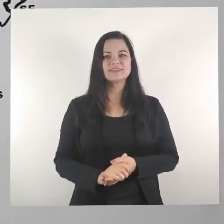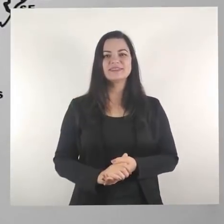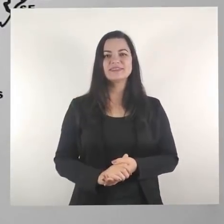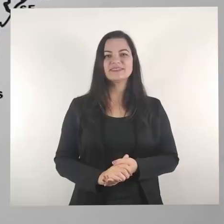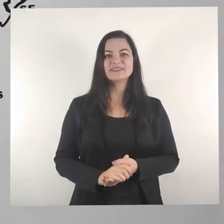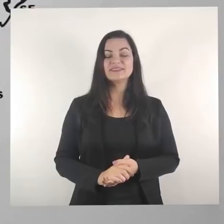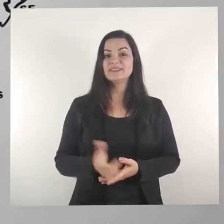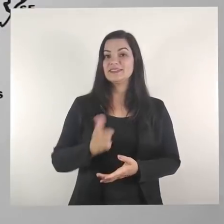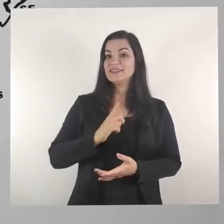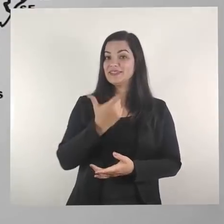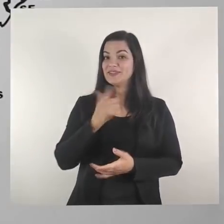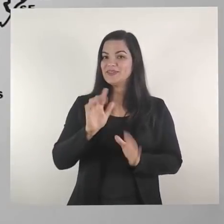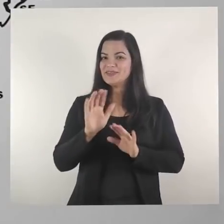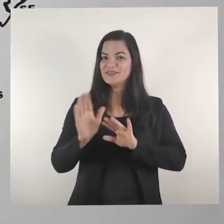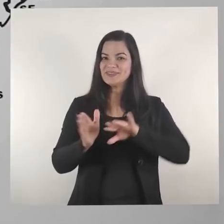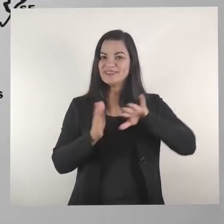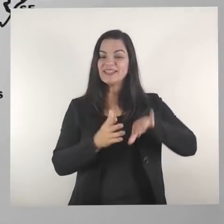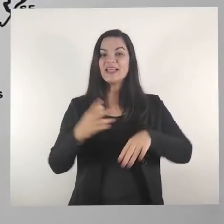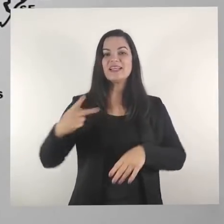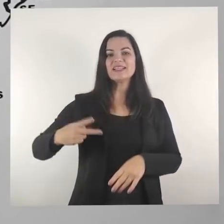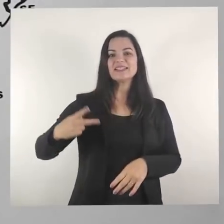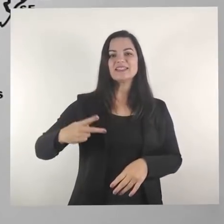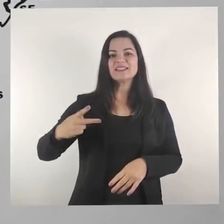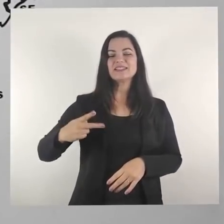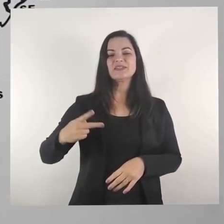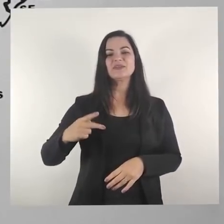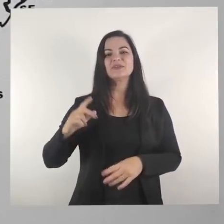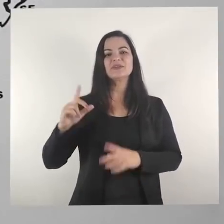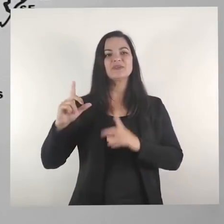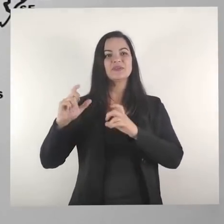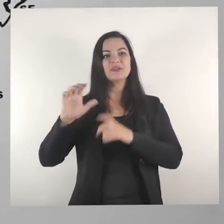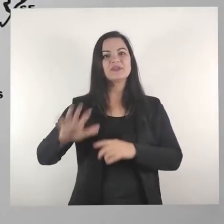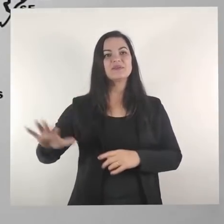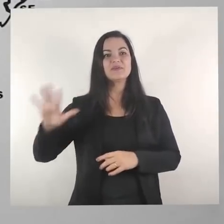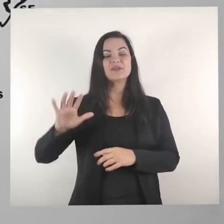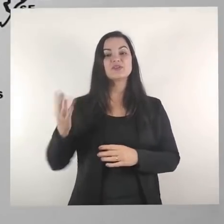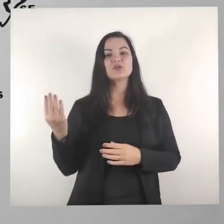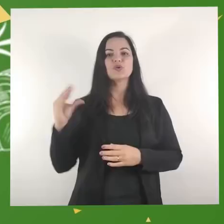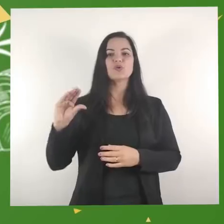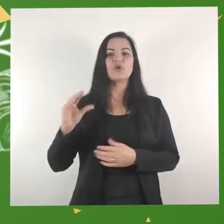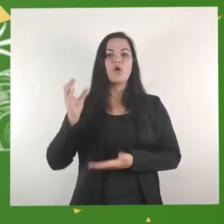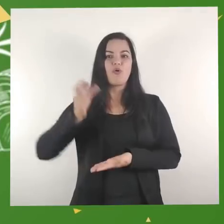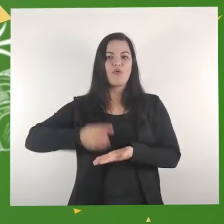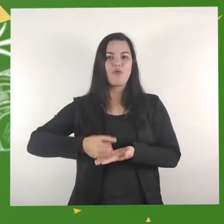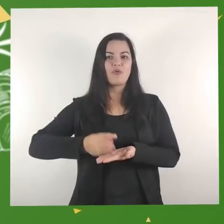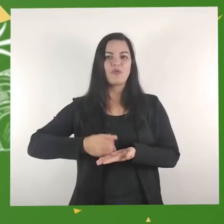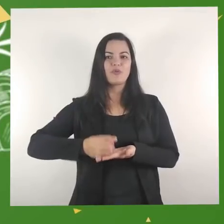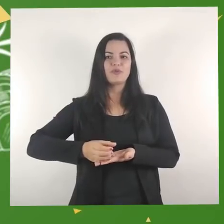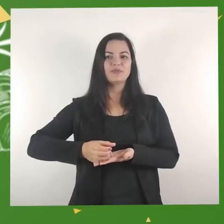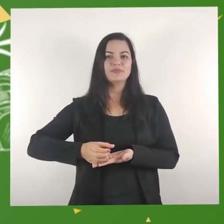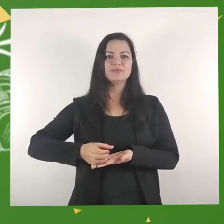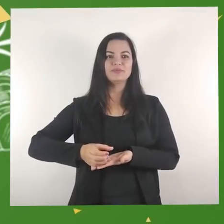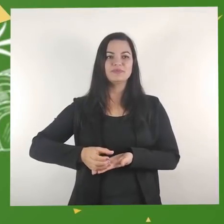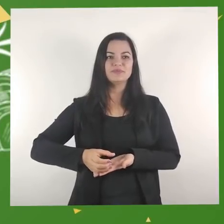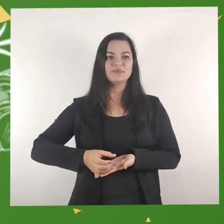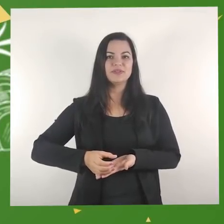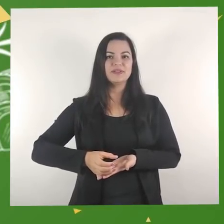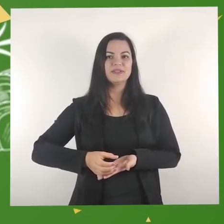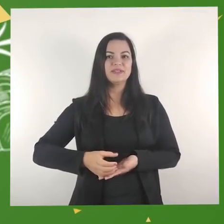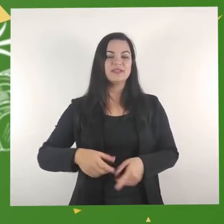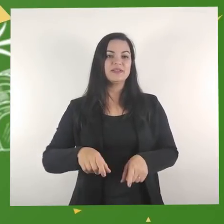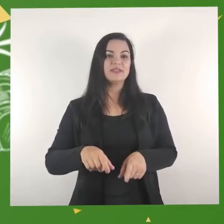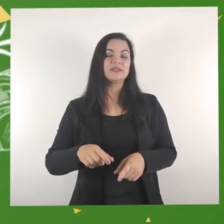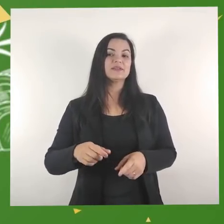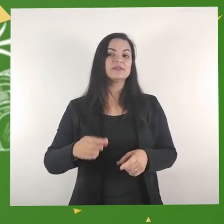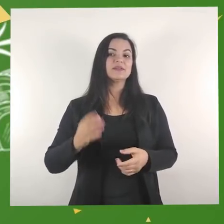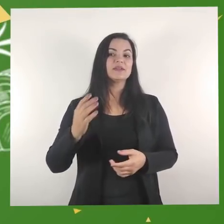hein? Mas tem uma outra parte. Na segunda parte da imagem, a Pro colocou um copo. E